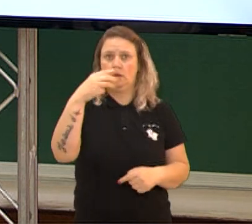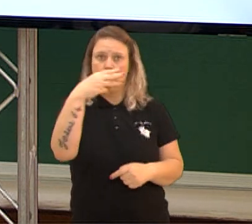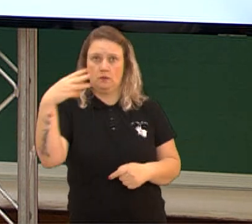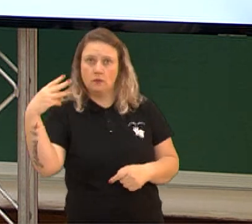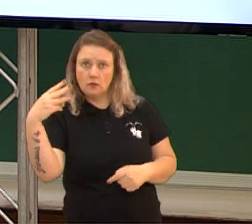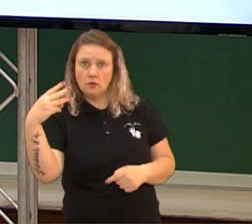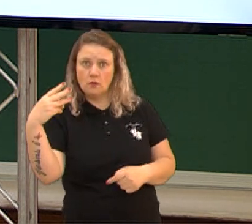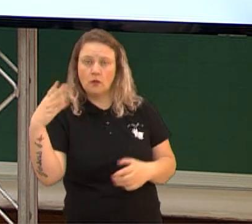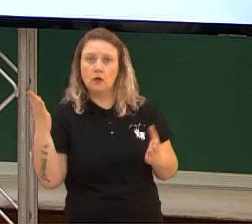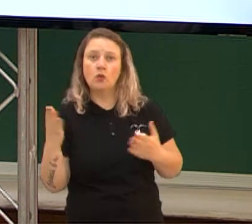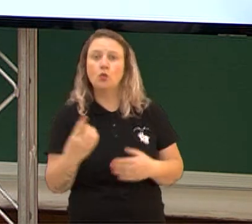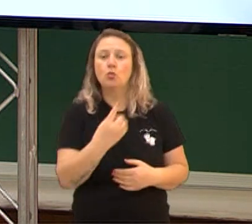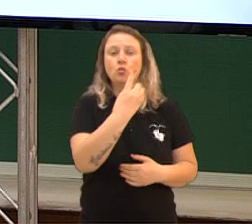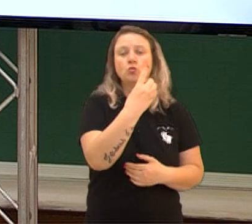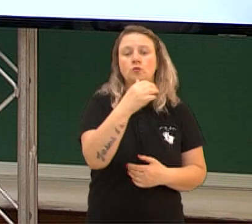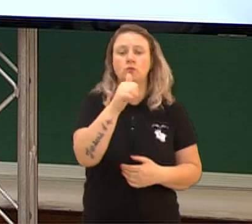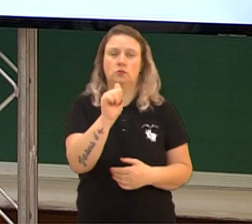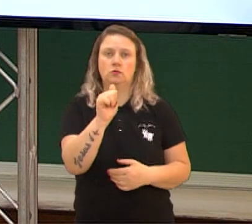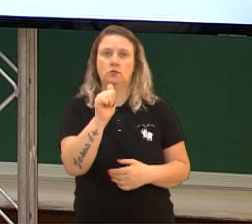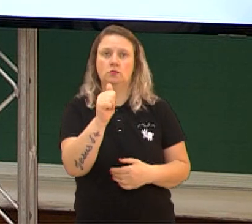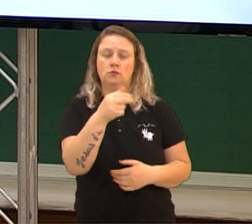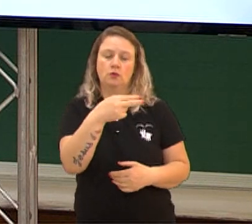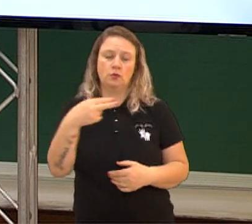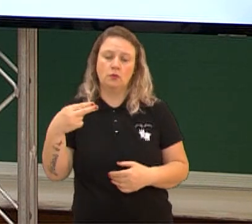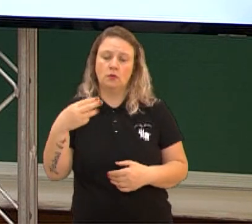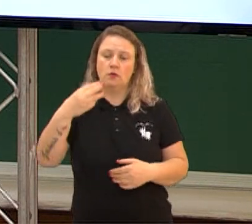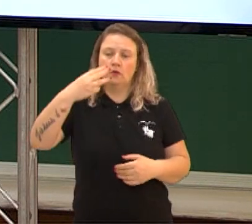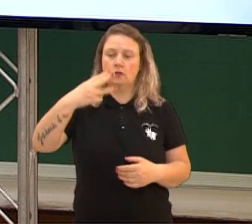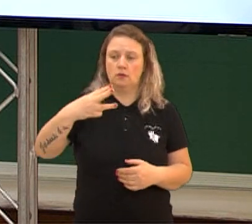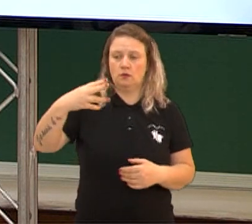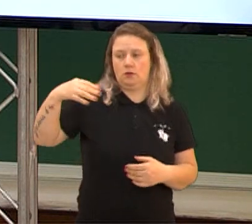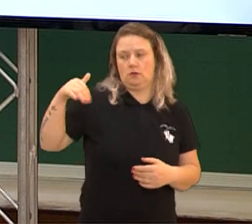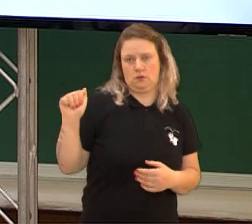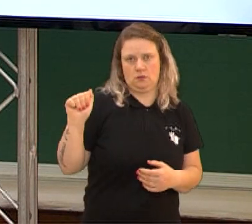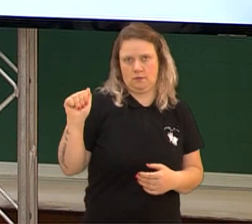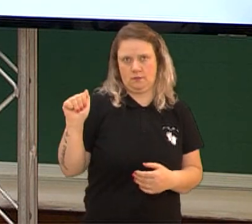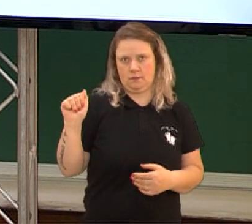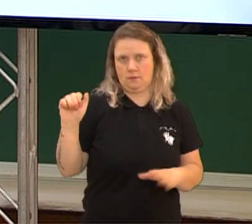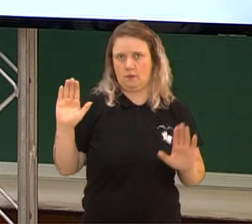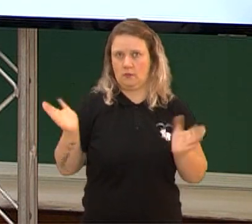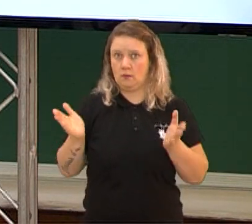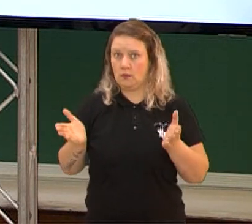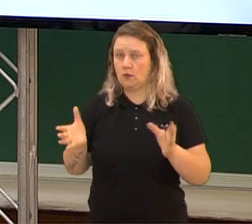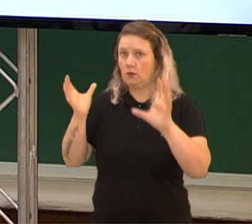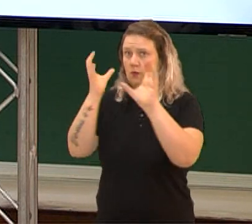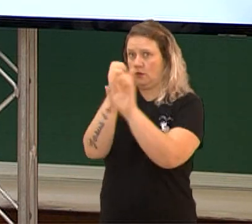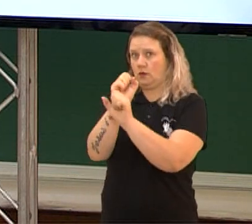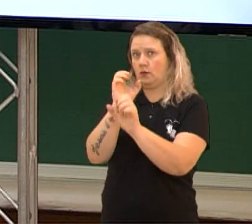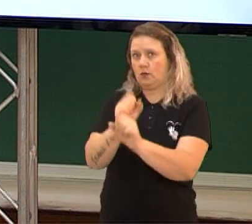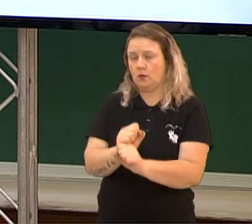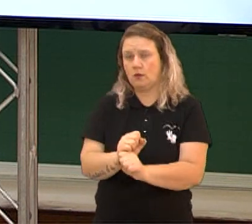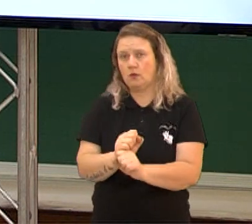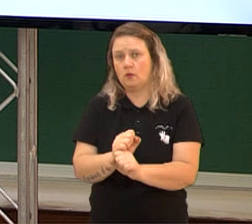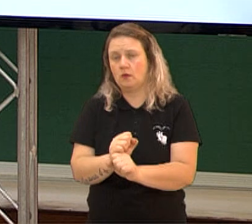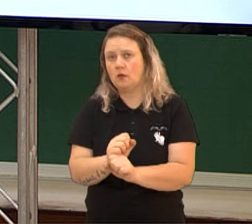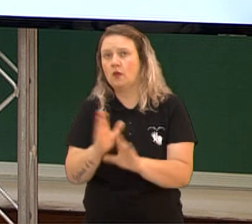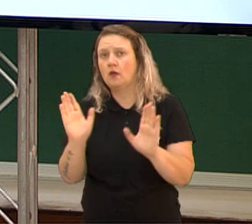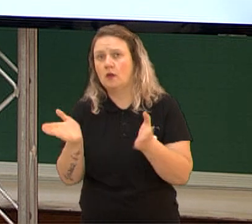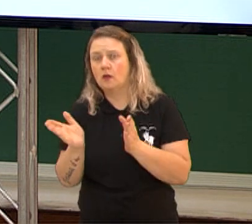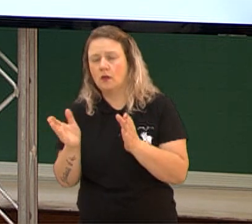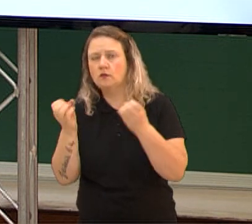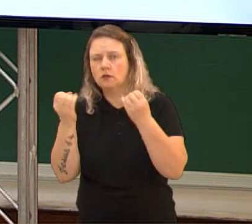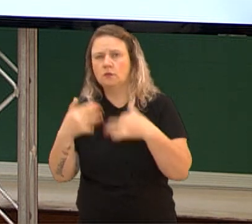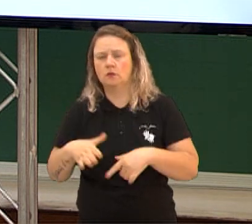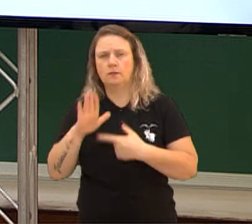elemento 1A vai ficar igual a 3A. Fazendo a soma, depois eu vou mostrar explicadinho para vocês, eu